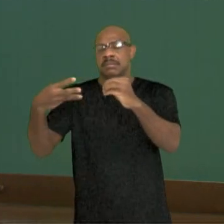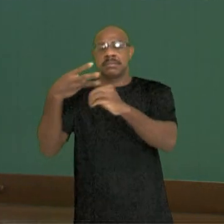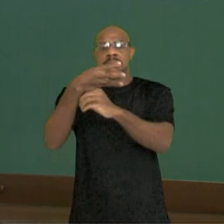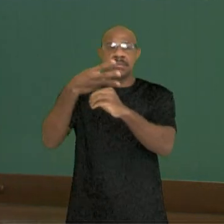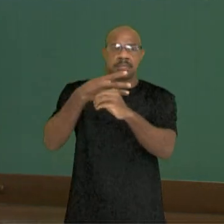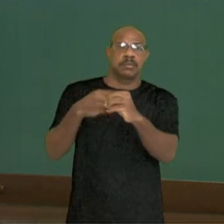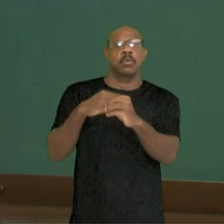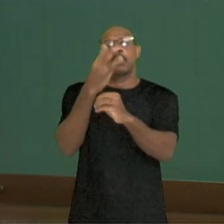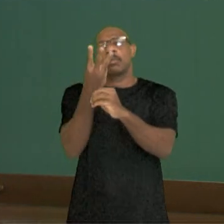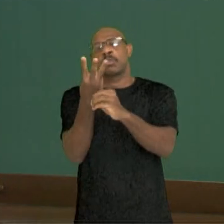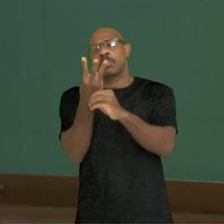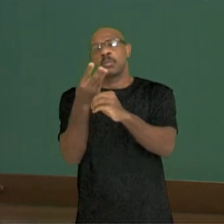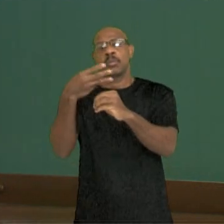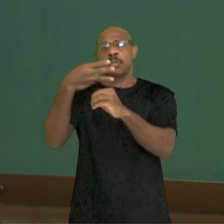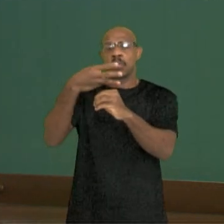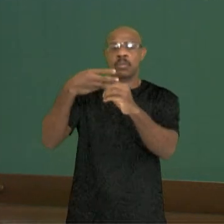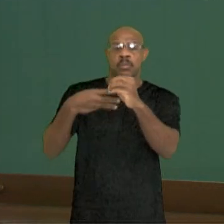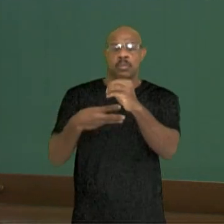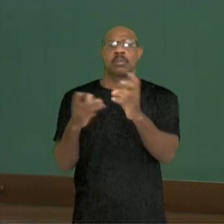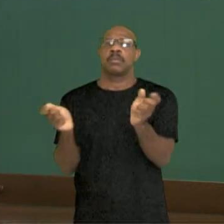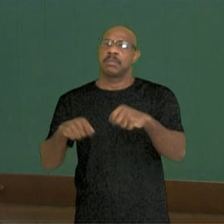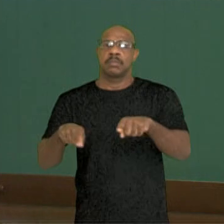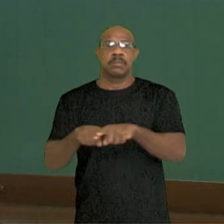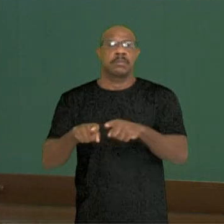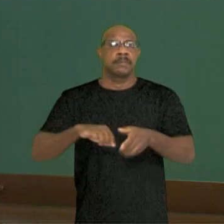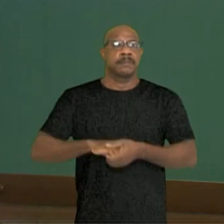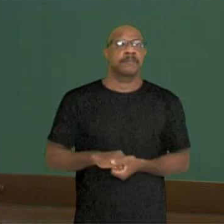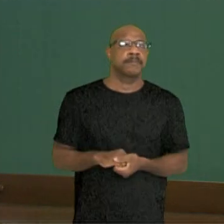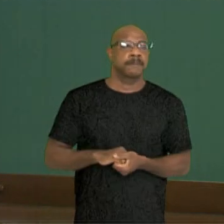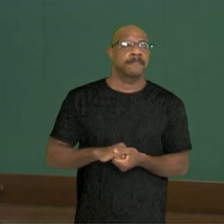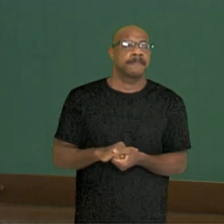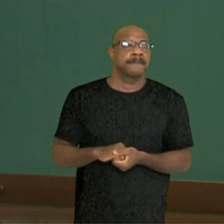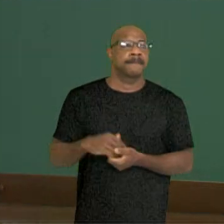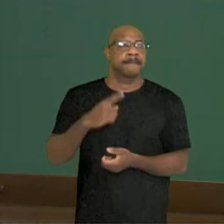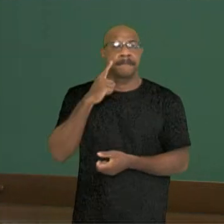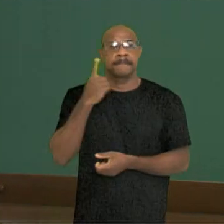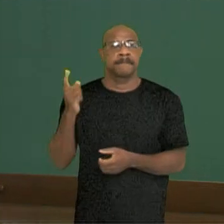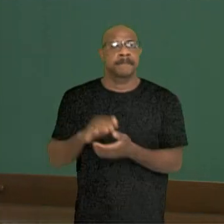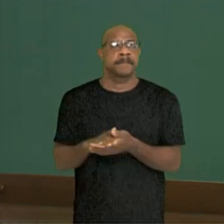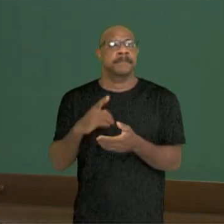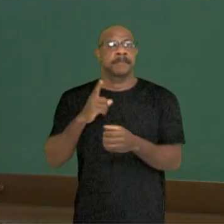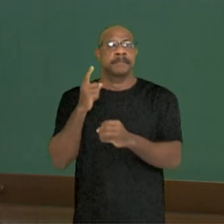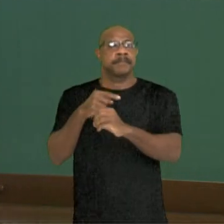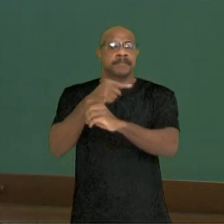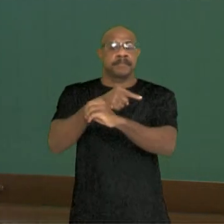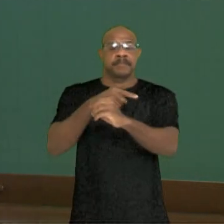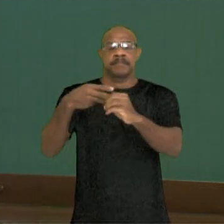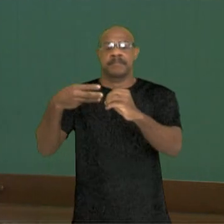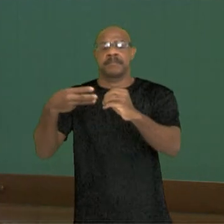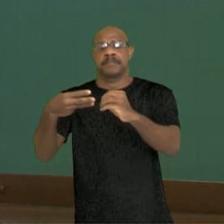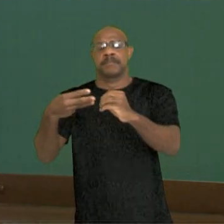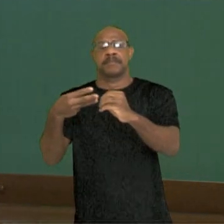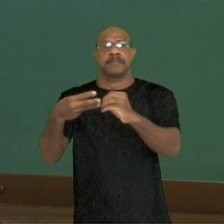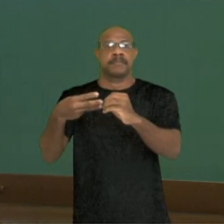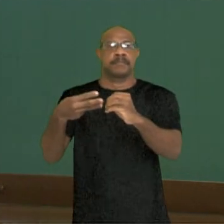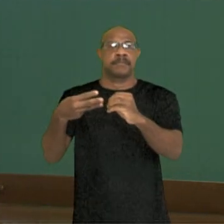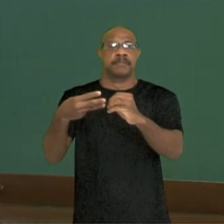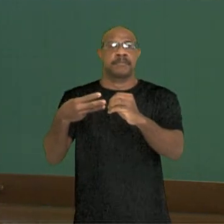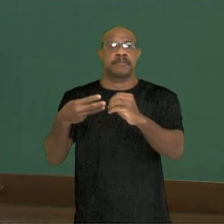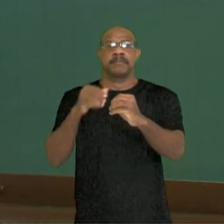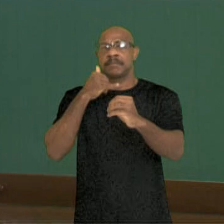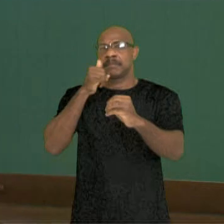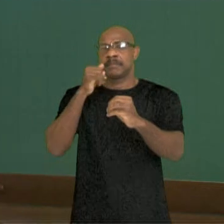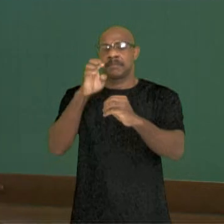pares de elétrons sendo compartilhado entre esses 2 carbonos. O mesmo se repete aqui, 3 pares de elétrons